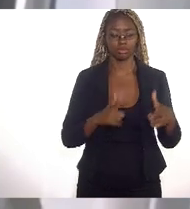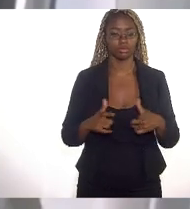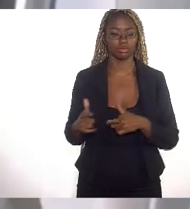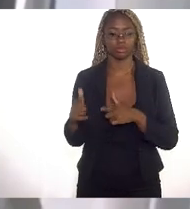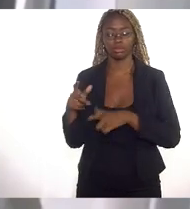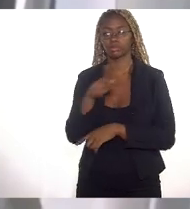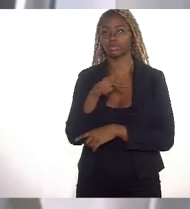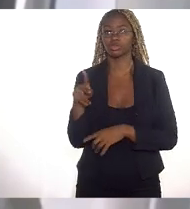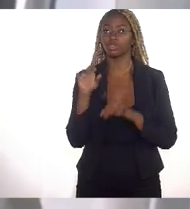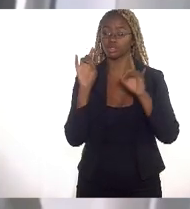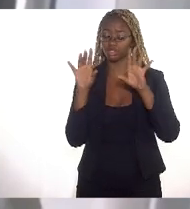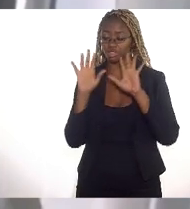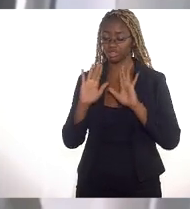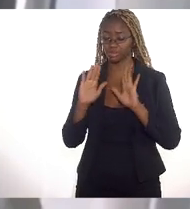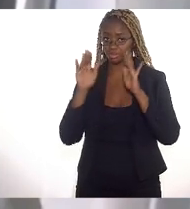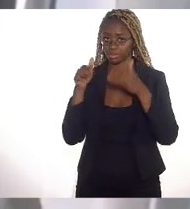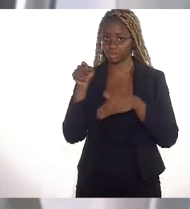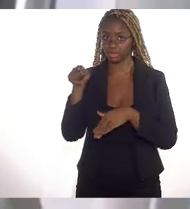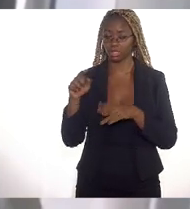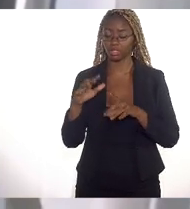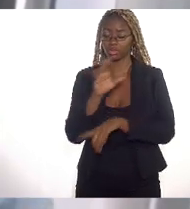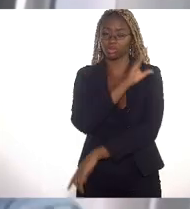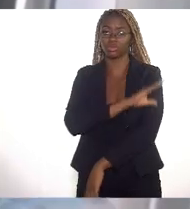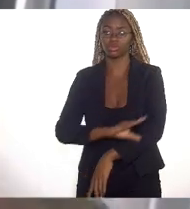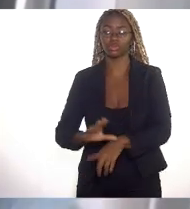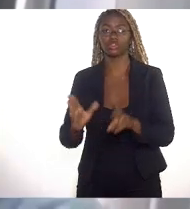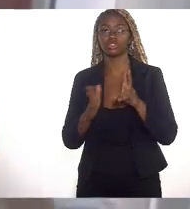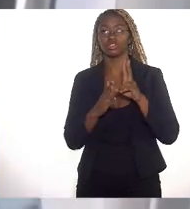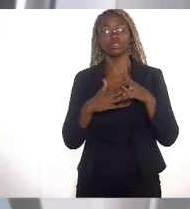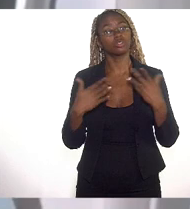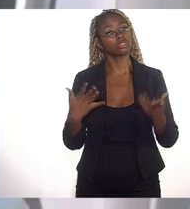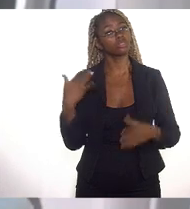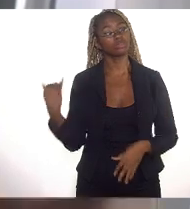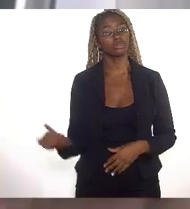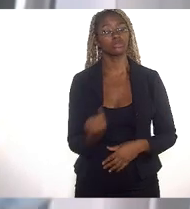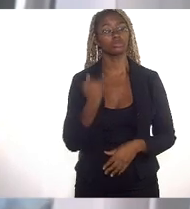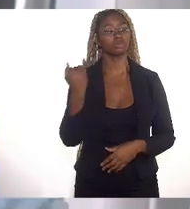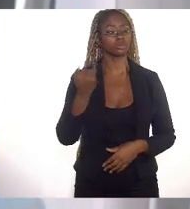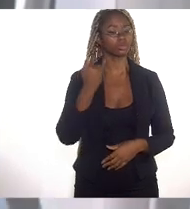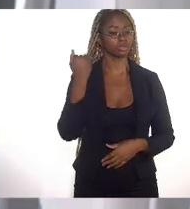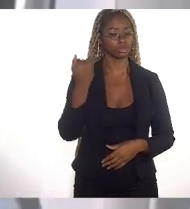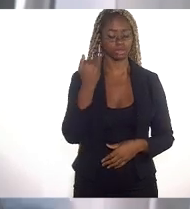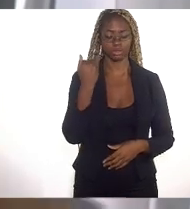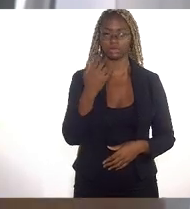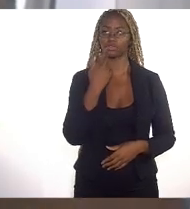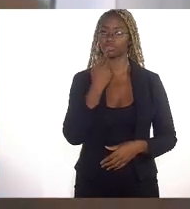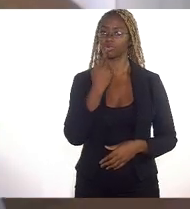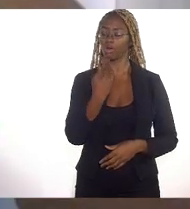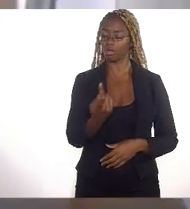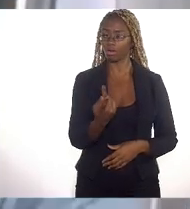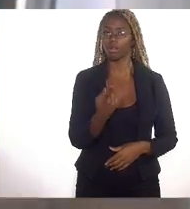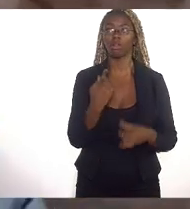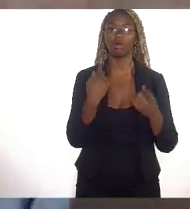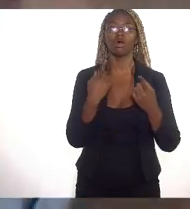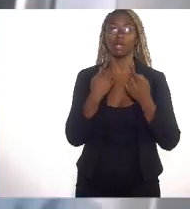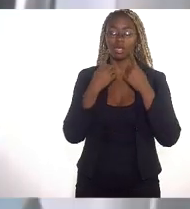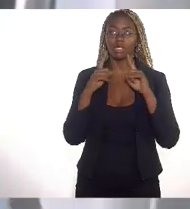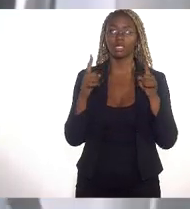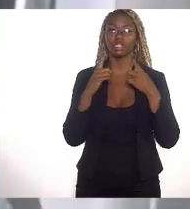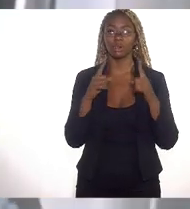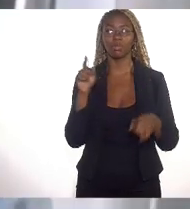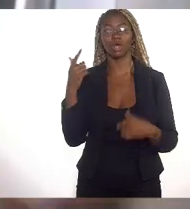professores especializados na cultura indígena, enfim. Então, assim, é muito importante levantar a nossa voz